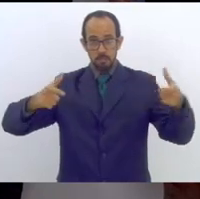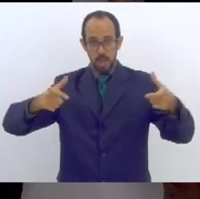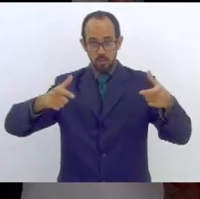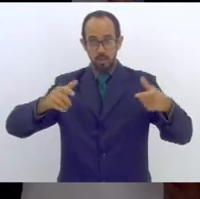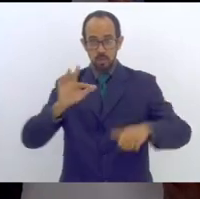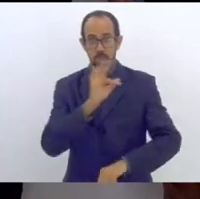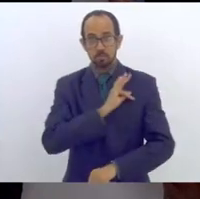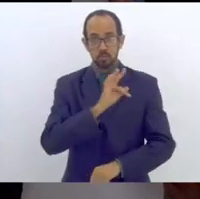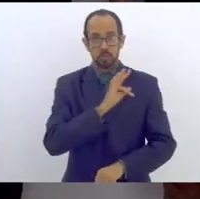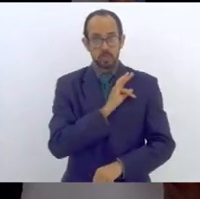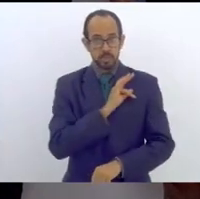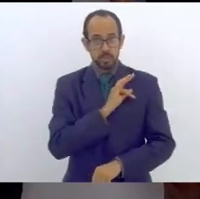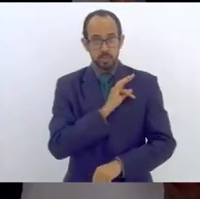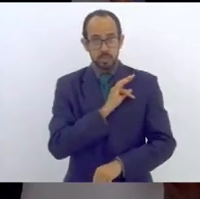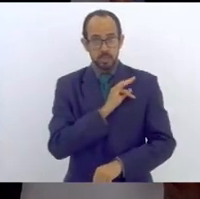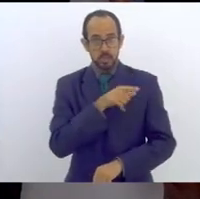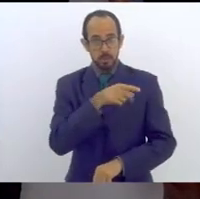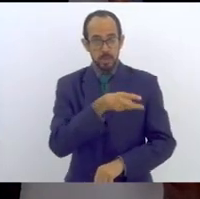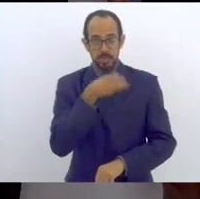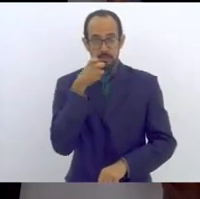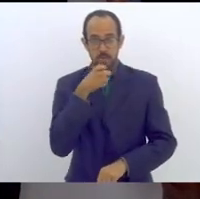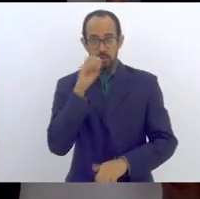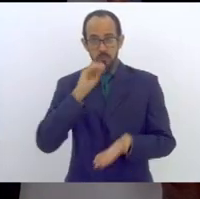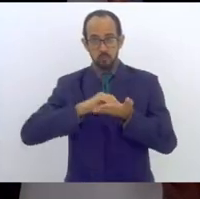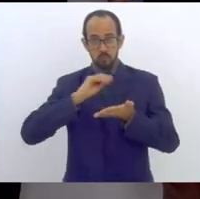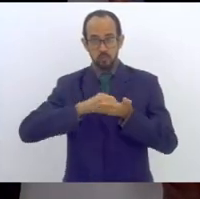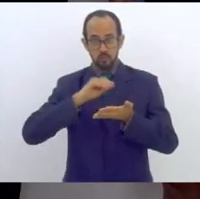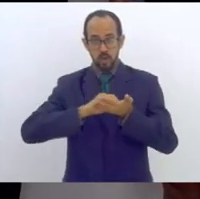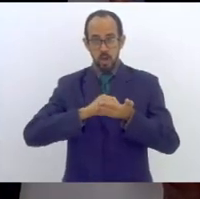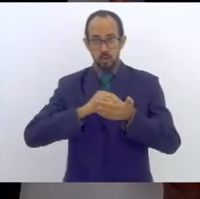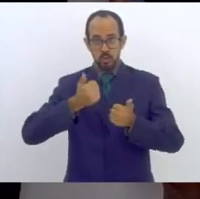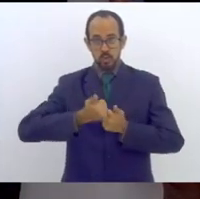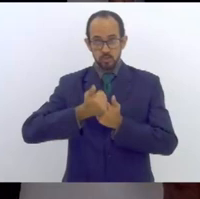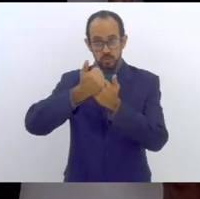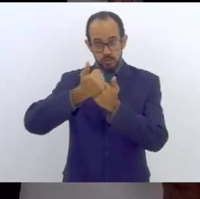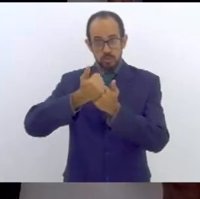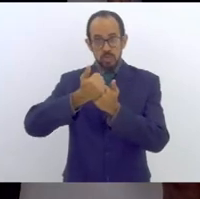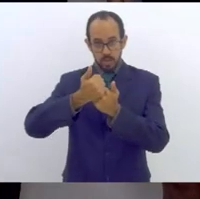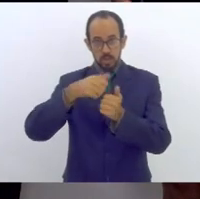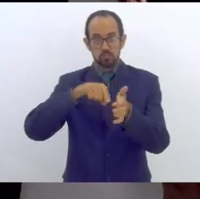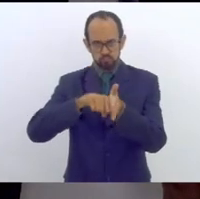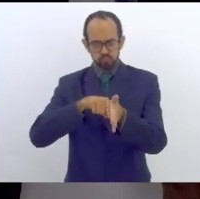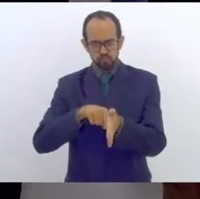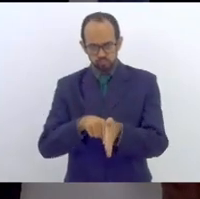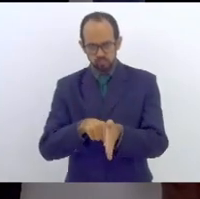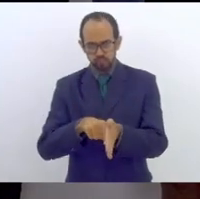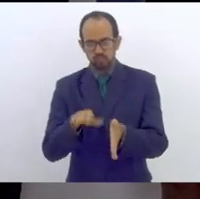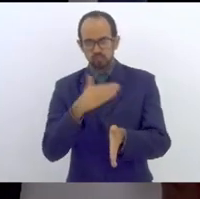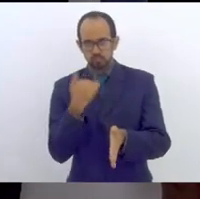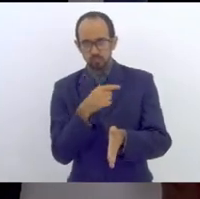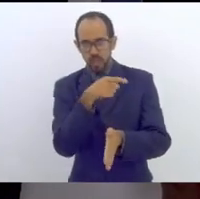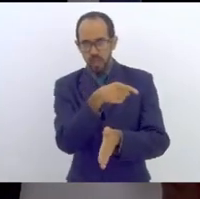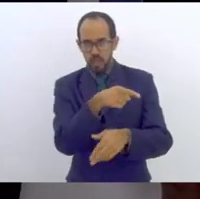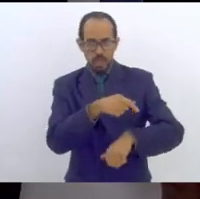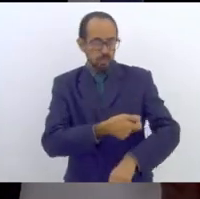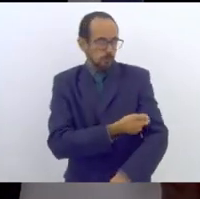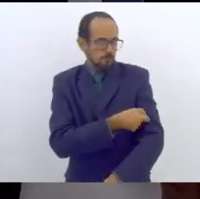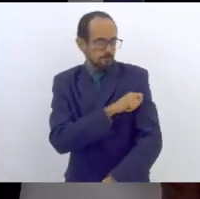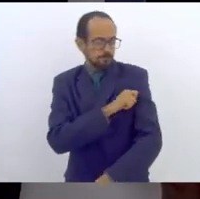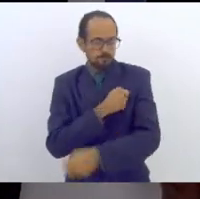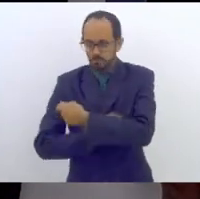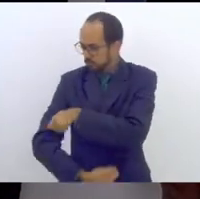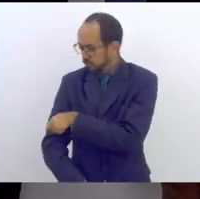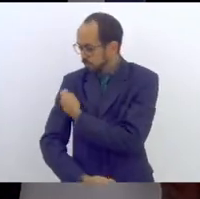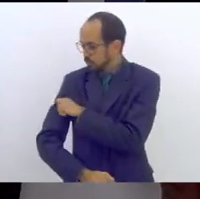polícia percebendo a defasagem de técnicos auxiliares policiais necropsia naquela atuação esse homem pegou arregaçou a manga